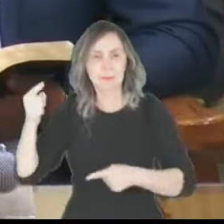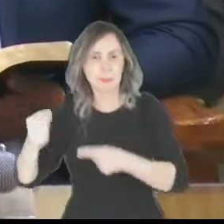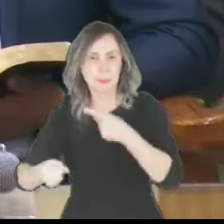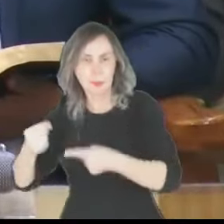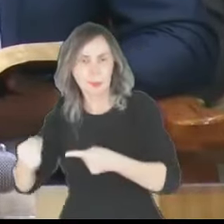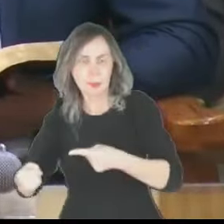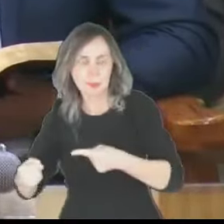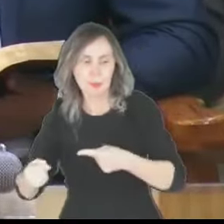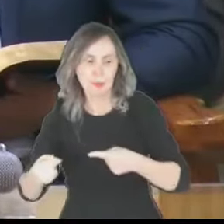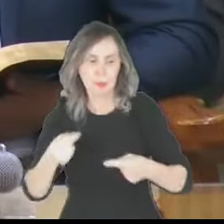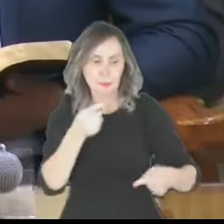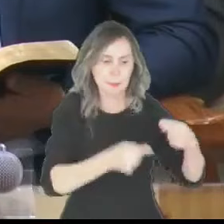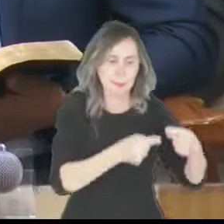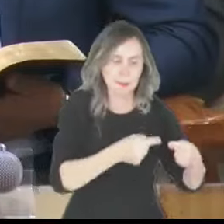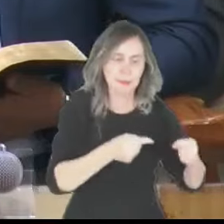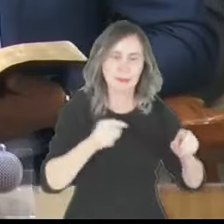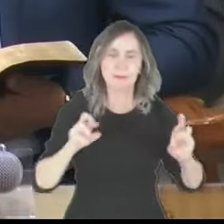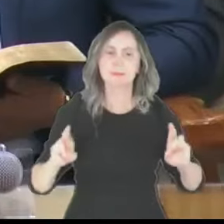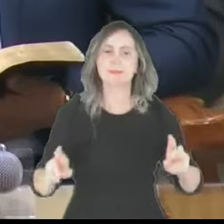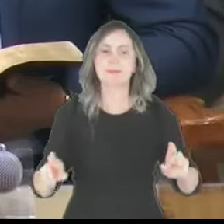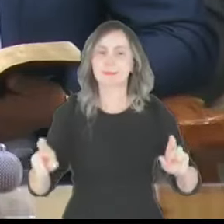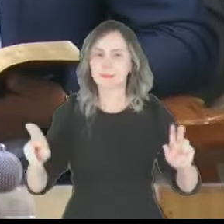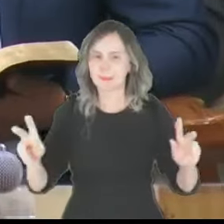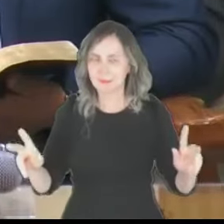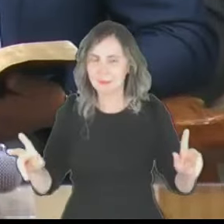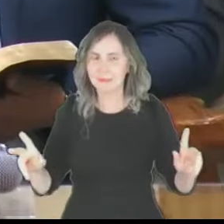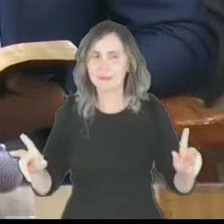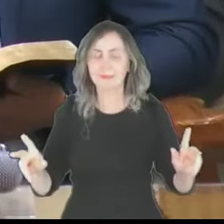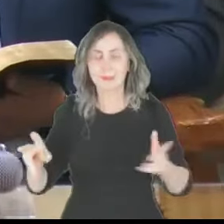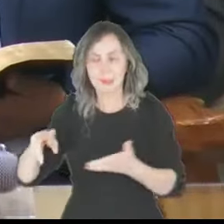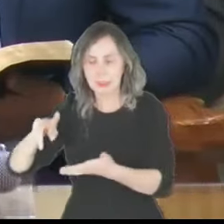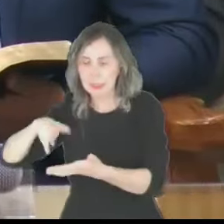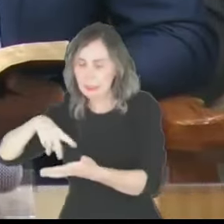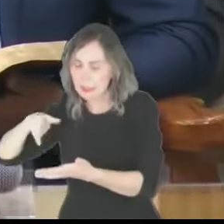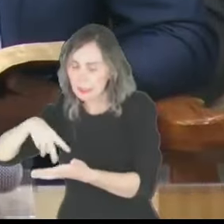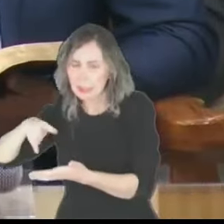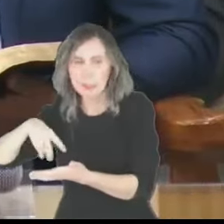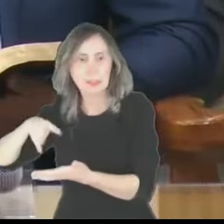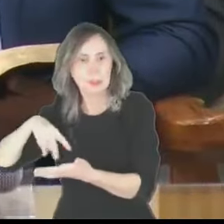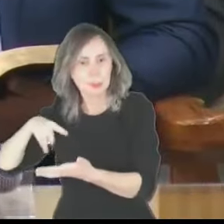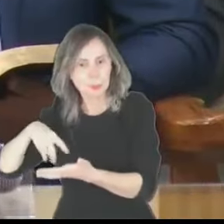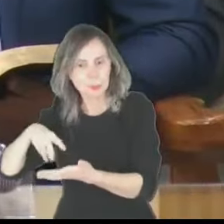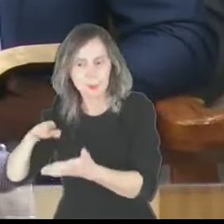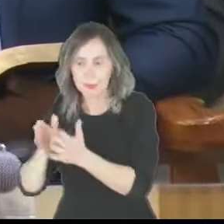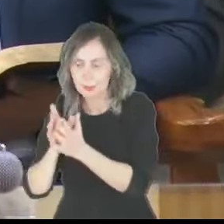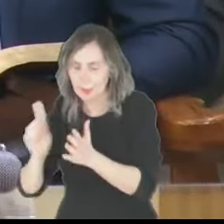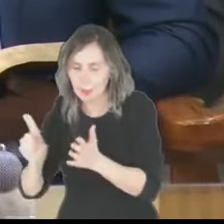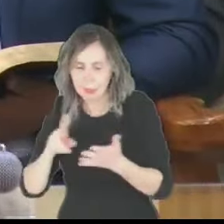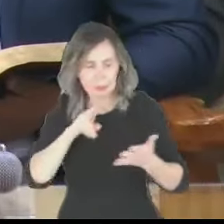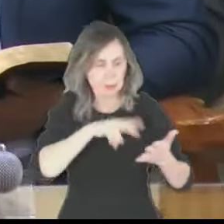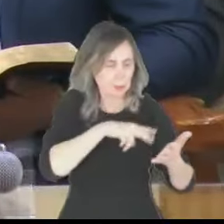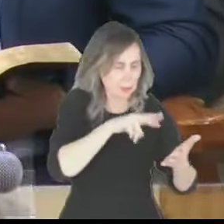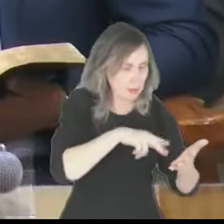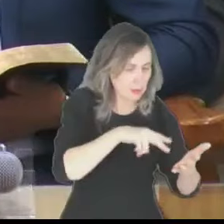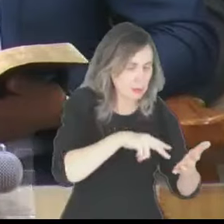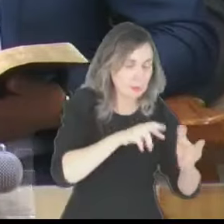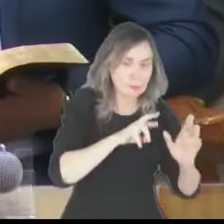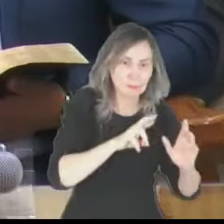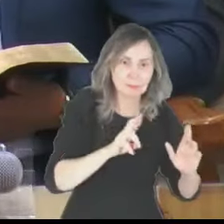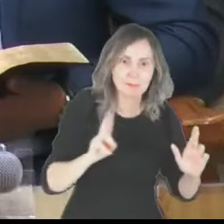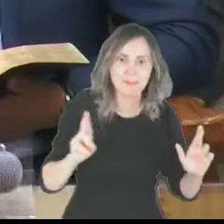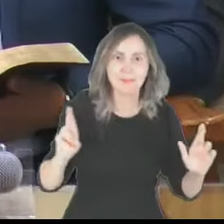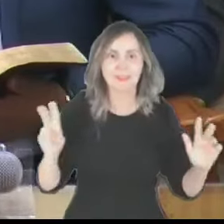diferente Da política Do mundo A leitura Que a igreja Tem da Bíblia É diferente Da leitura Que o mundo Tem